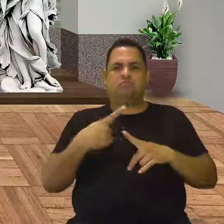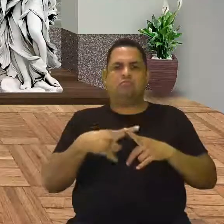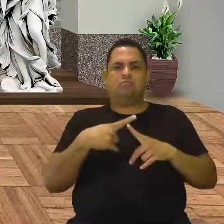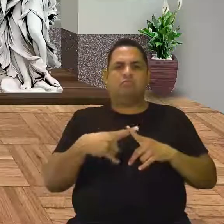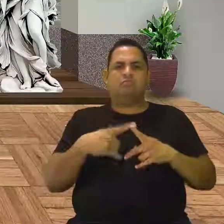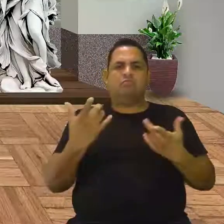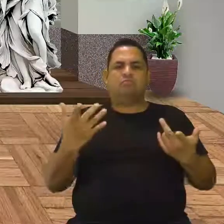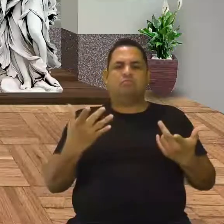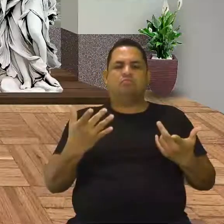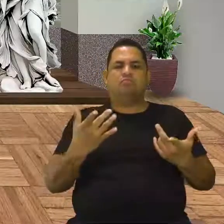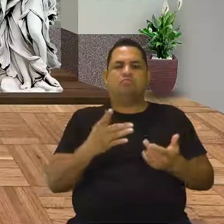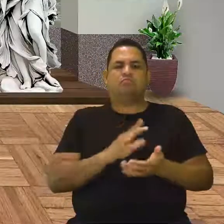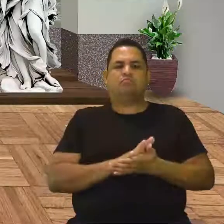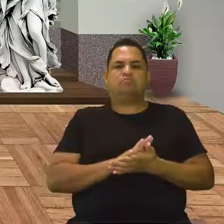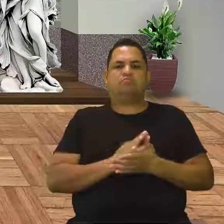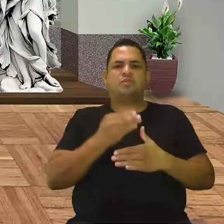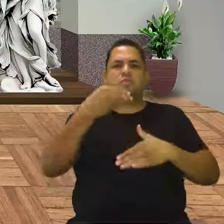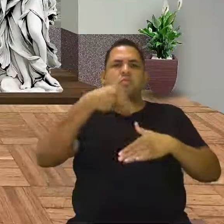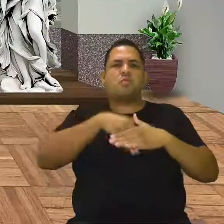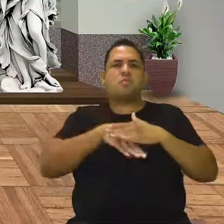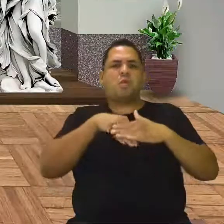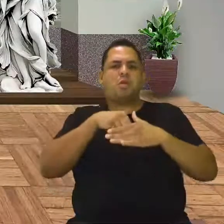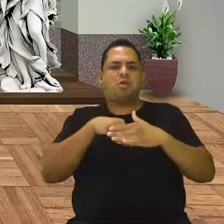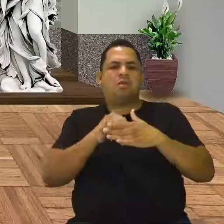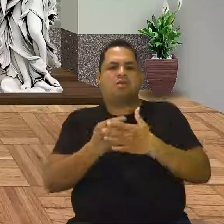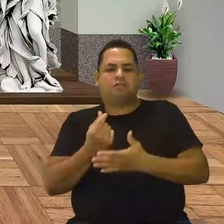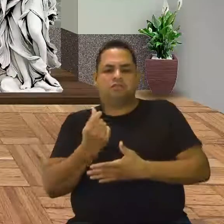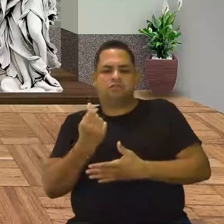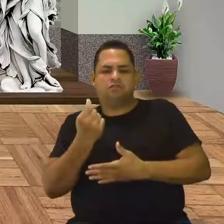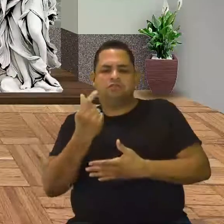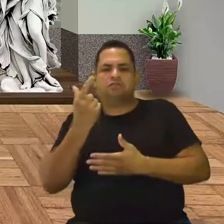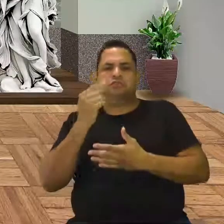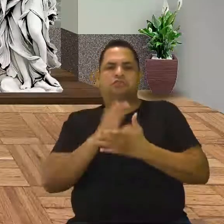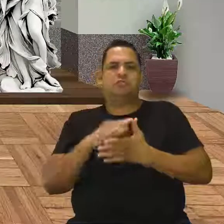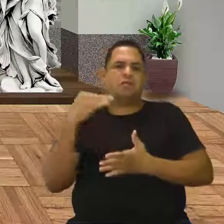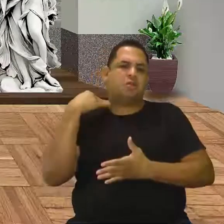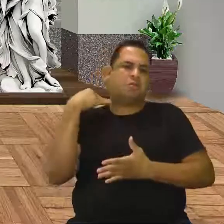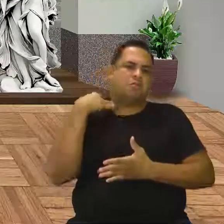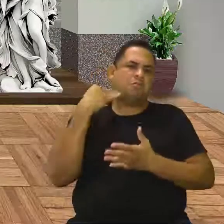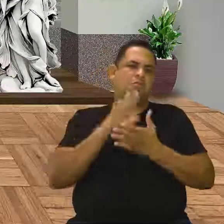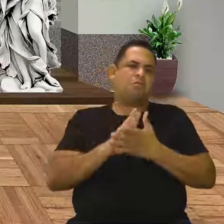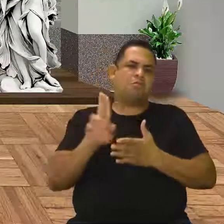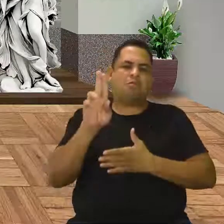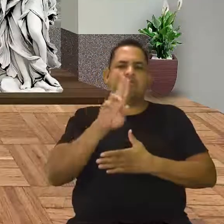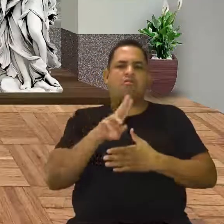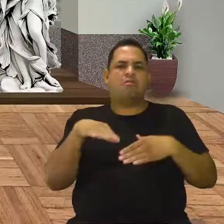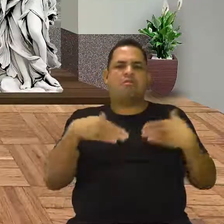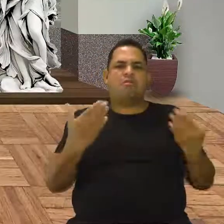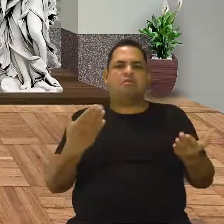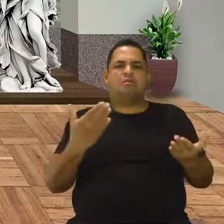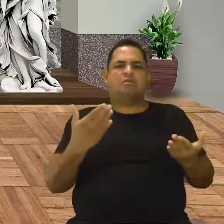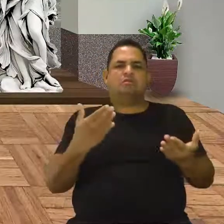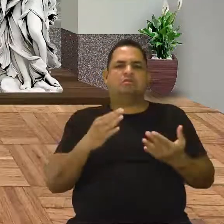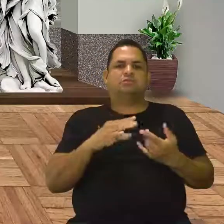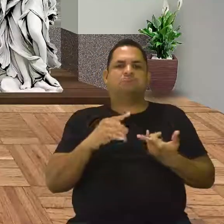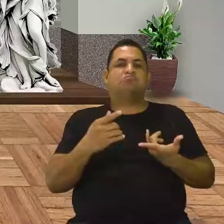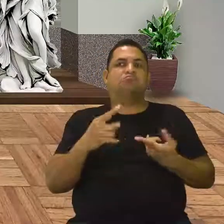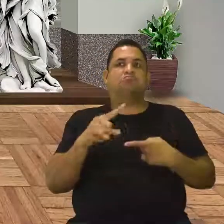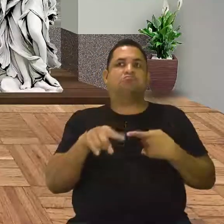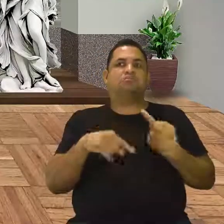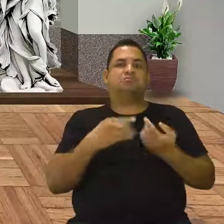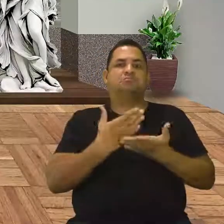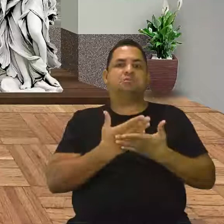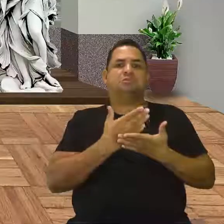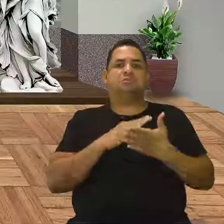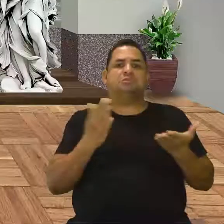se você guarda dinheiro na poupança, aplicada, isso e aquilo, de uma hora para outra você diz